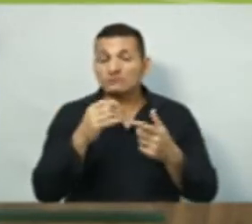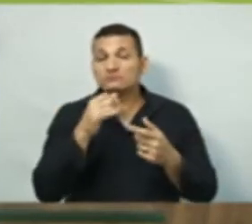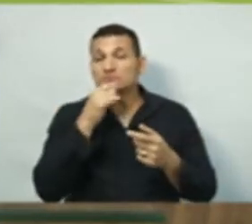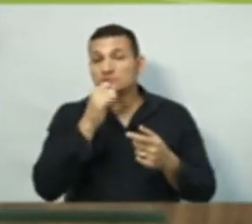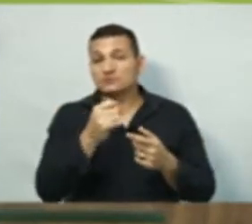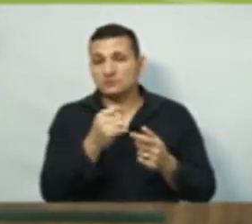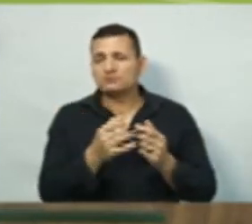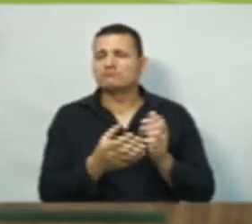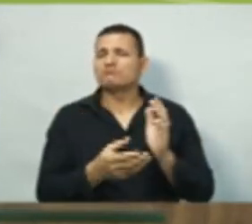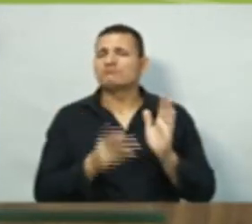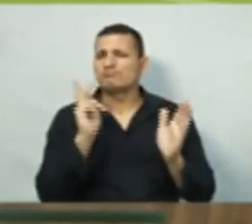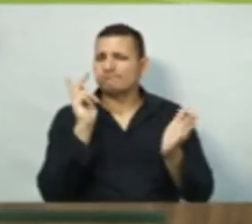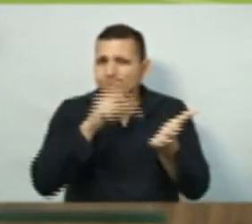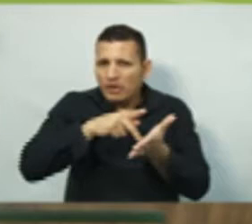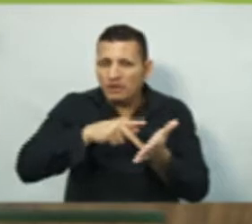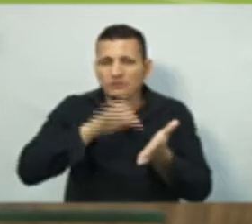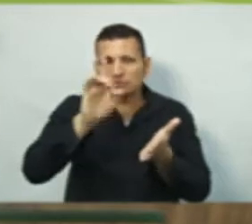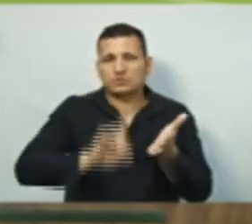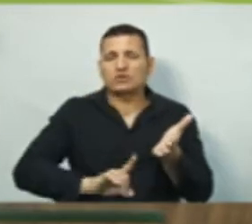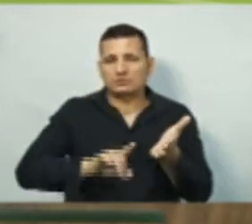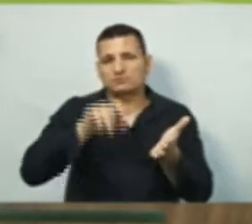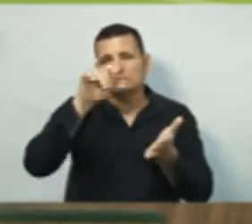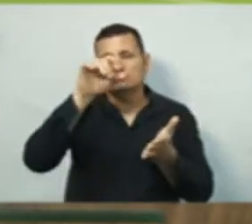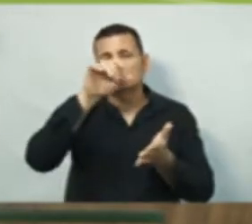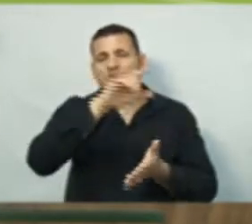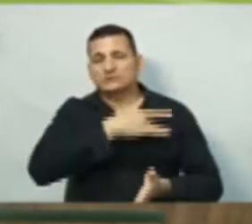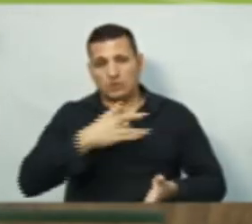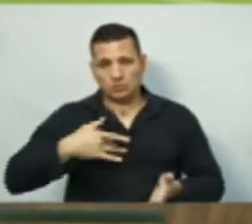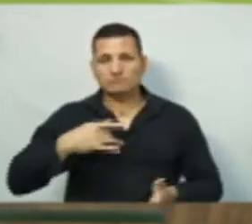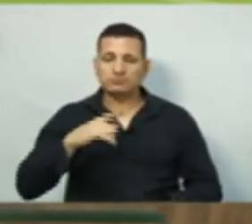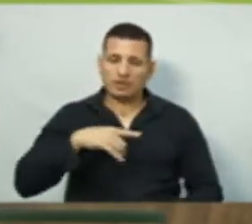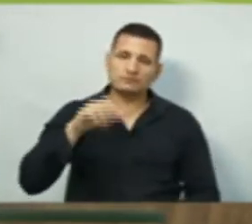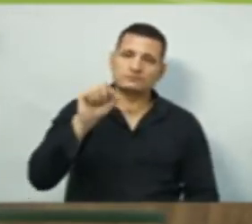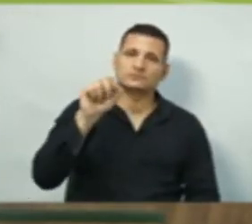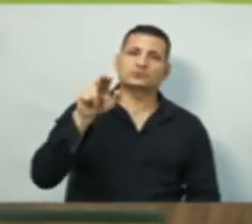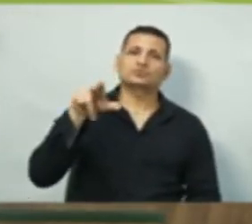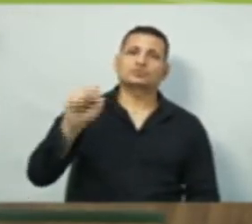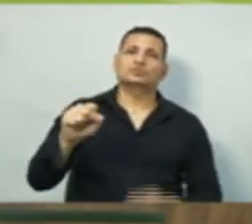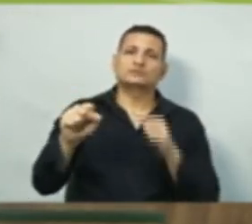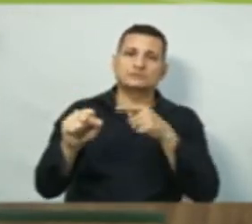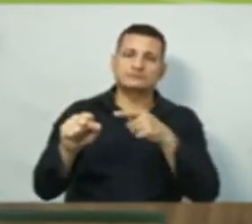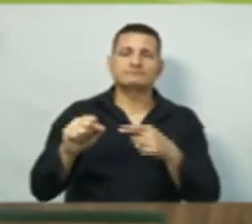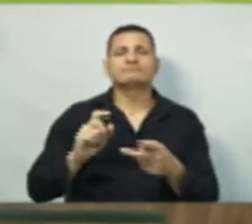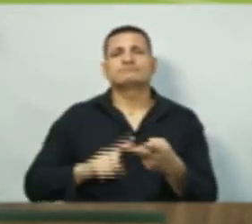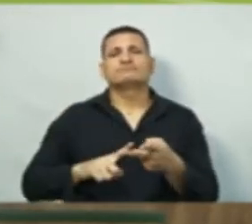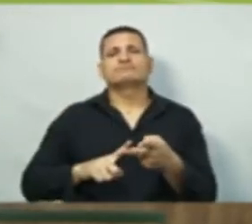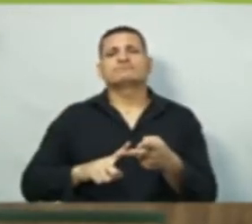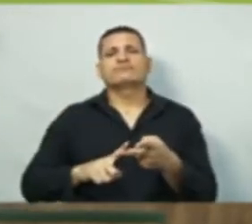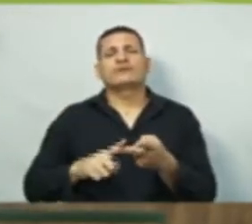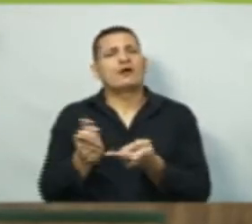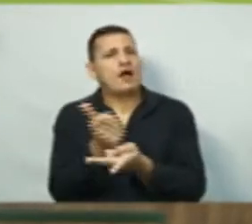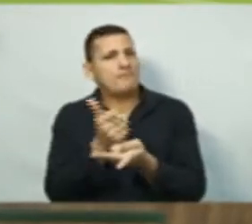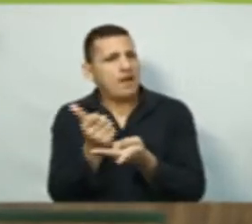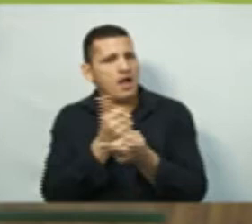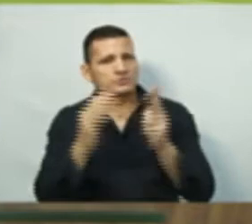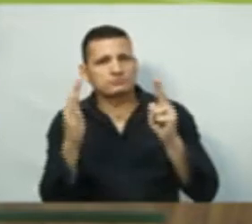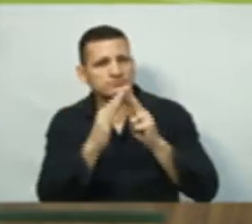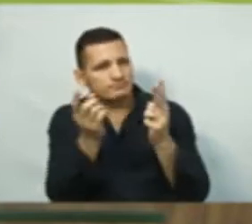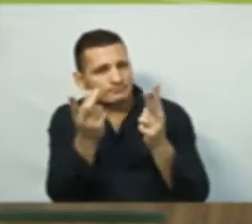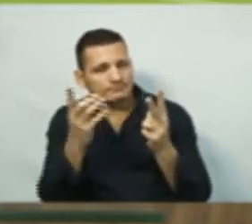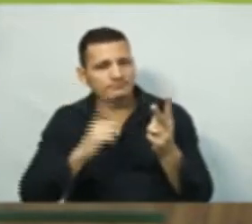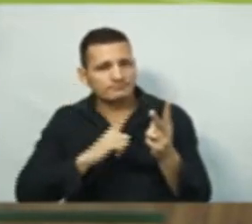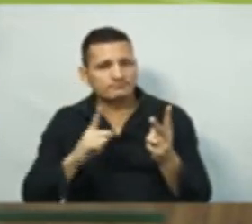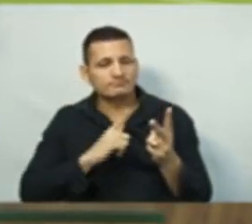esse direito à saúde, existe o Sistema Único de Saúde, a farmácia popular, a farmácia de alto custo. Contudo, dando